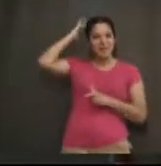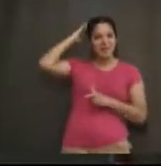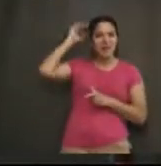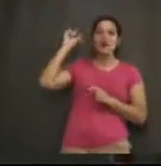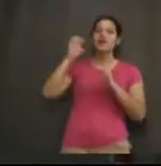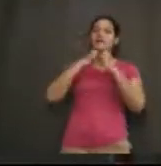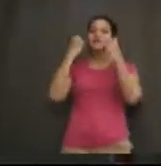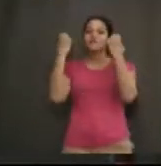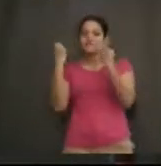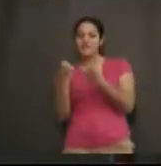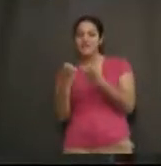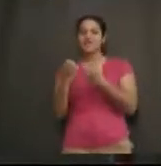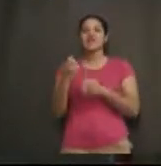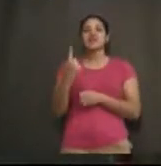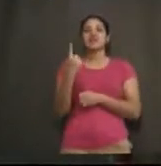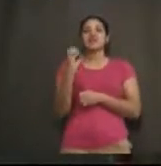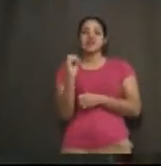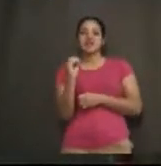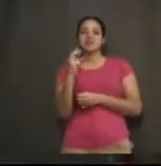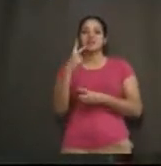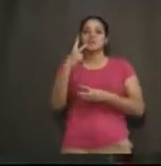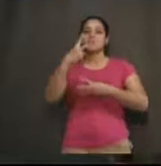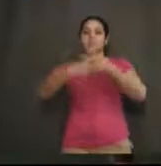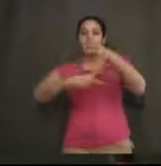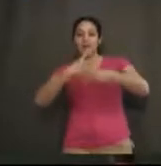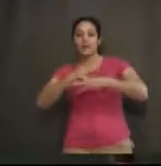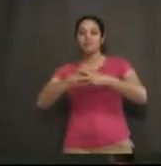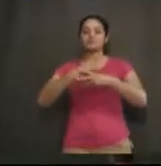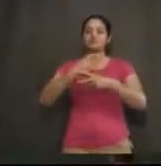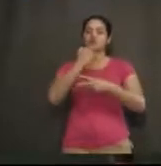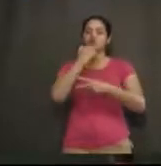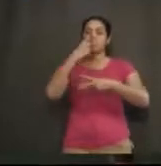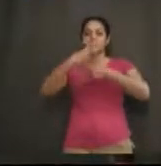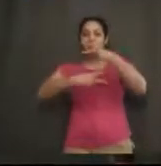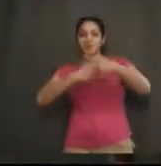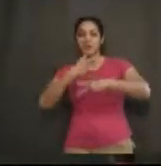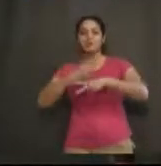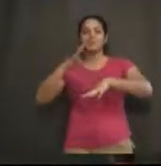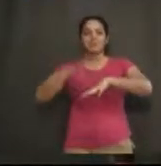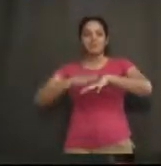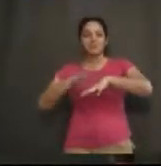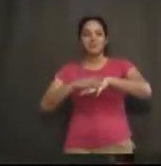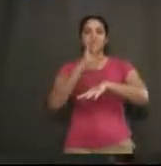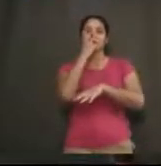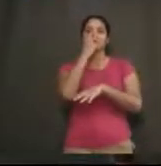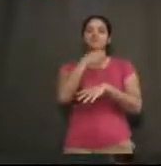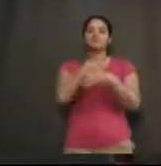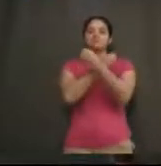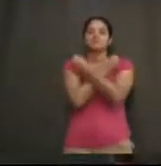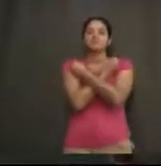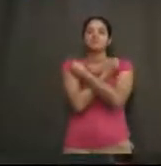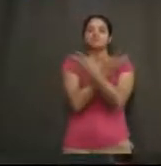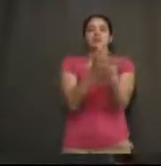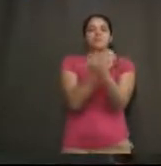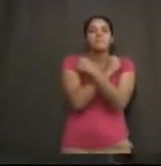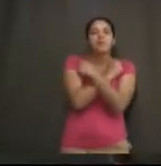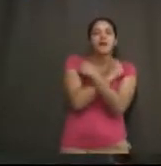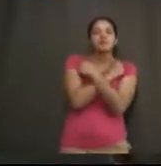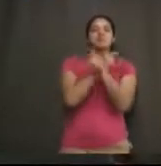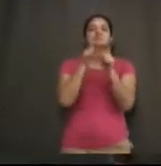Matemática. Quero trazer aqui um abraço para cada um de vocês e, dessa forma, dar as